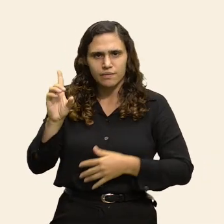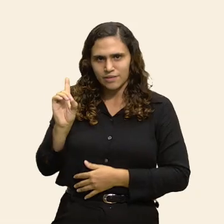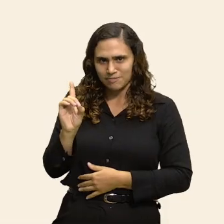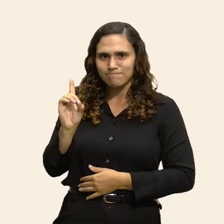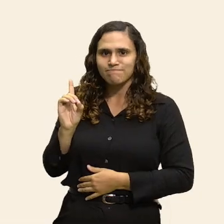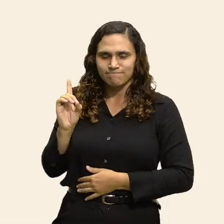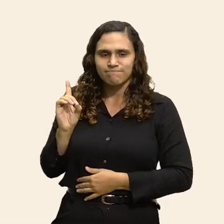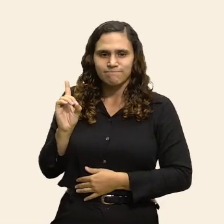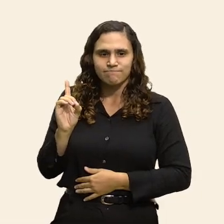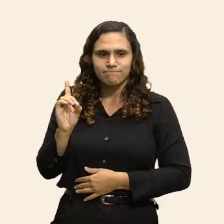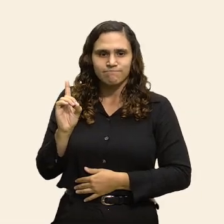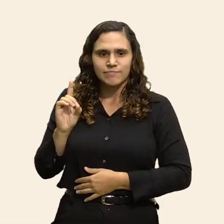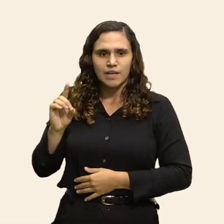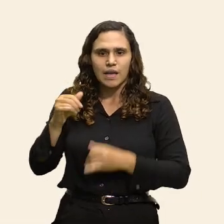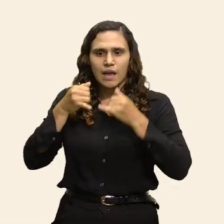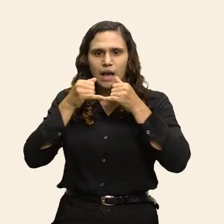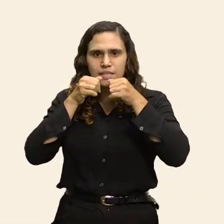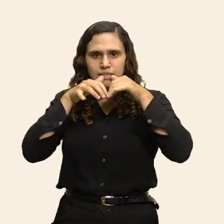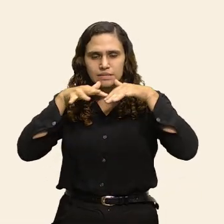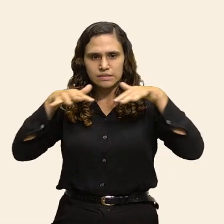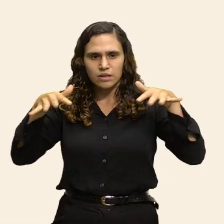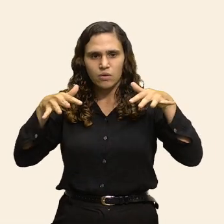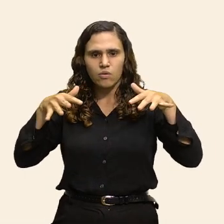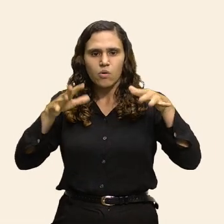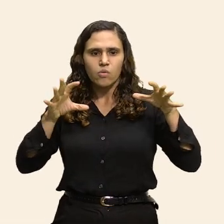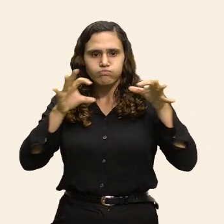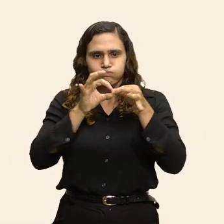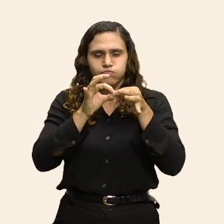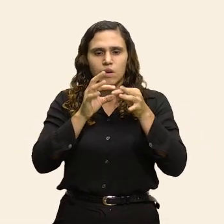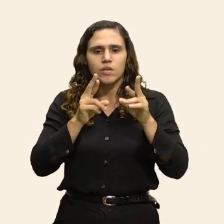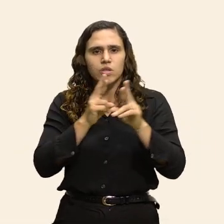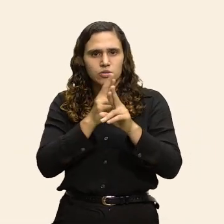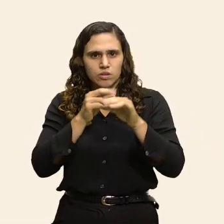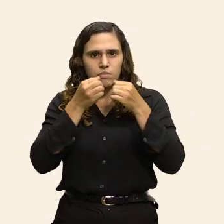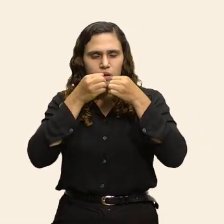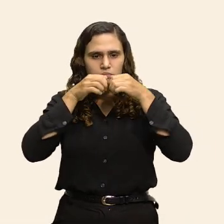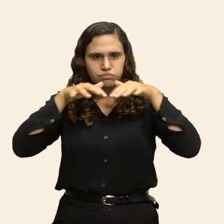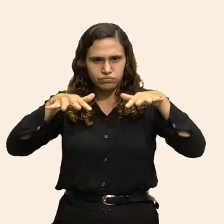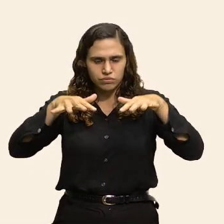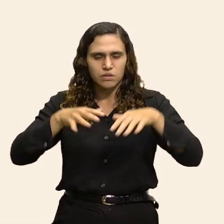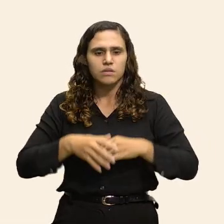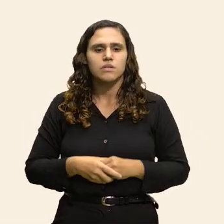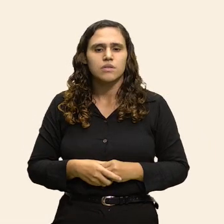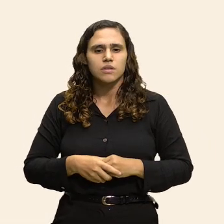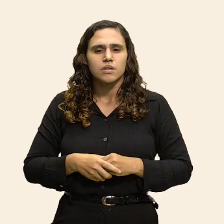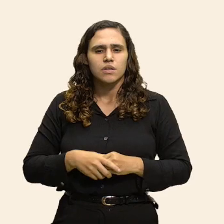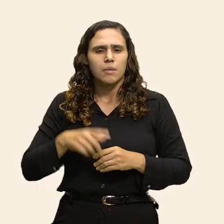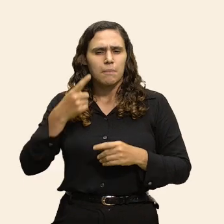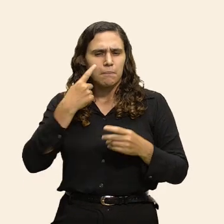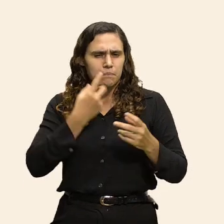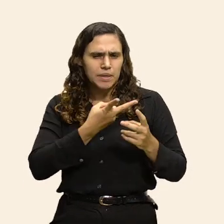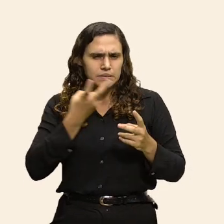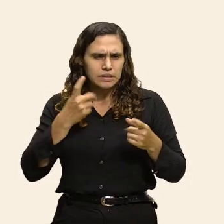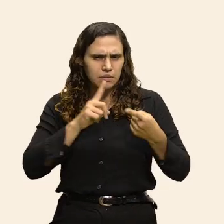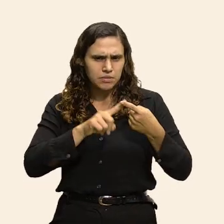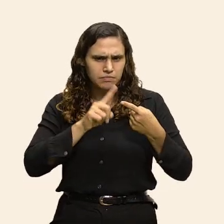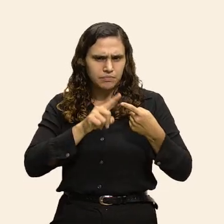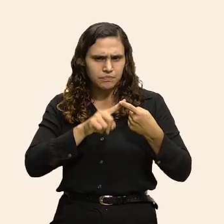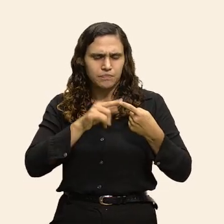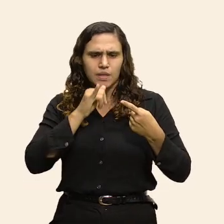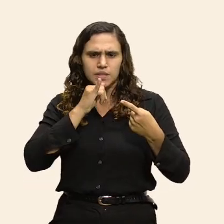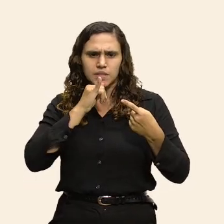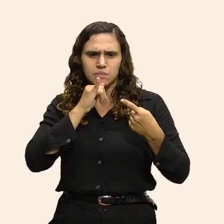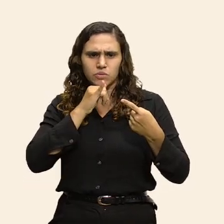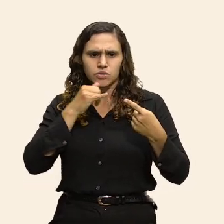que é irradiação, convecção e condução. Como nós podemos observar aqui, a primeira figura ela é o Sol, então nós temos o